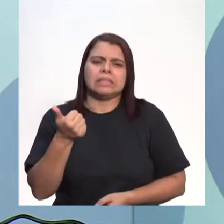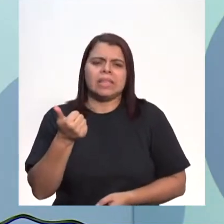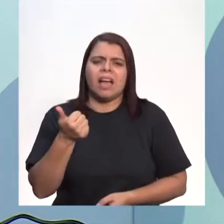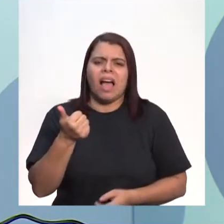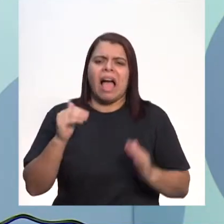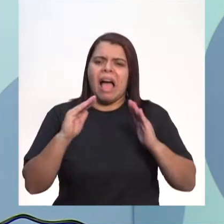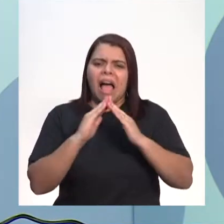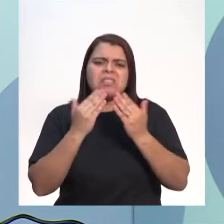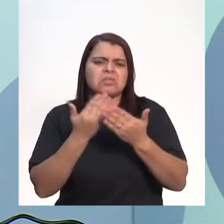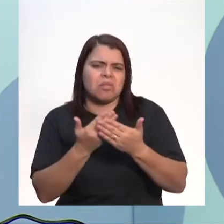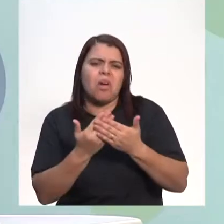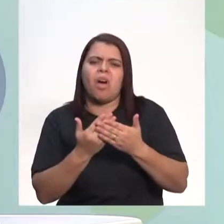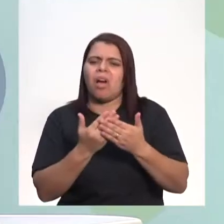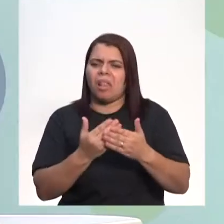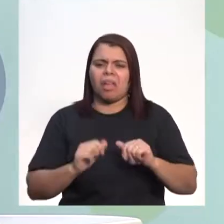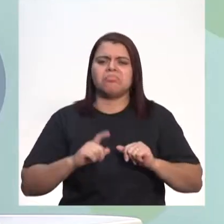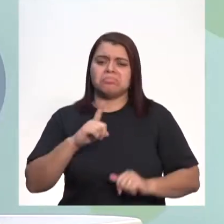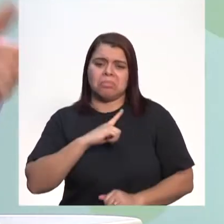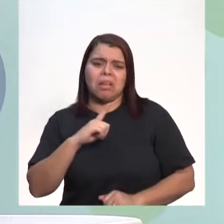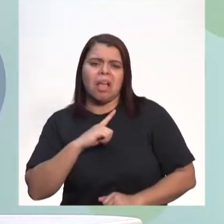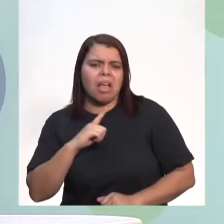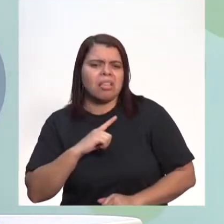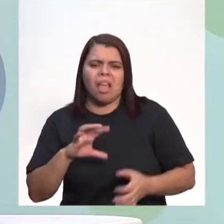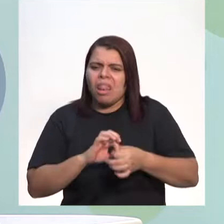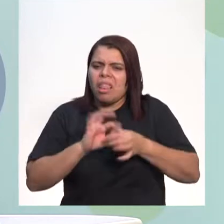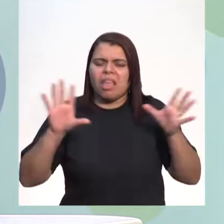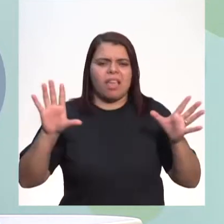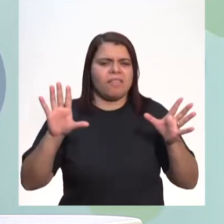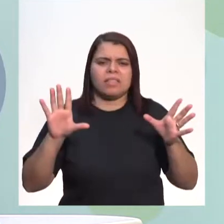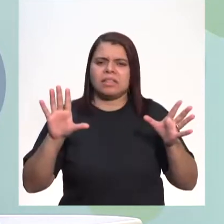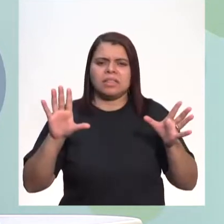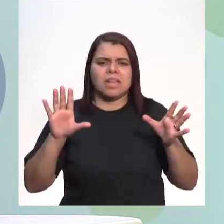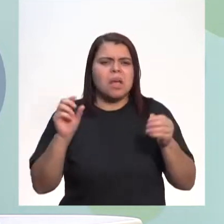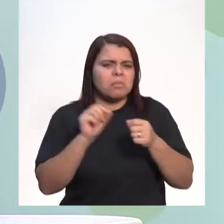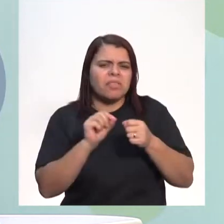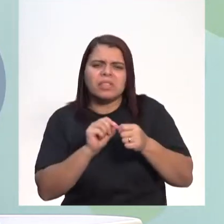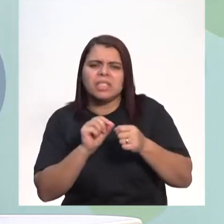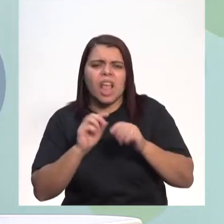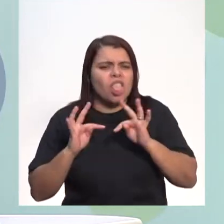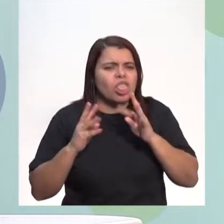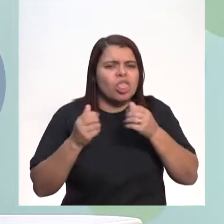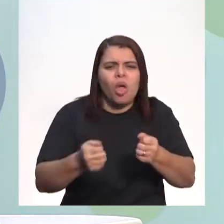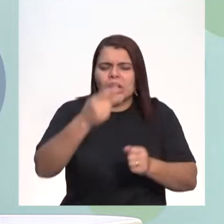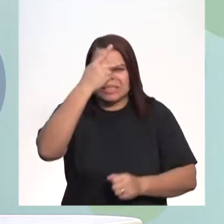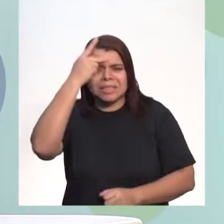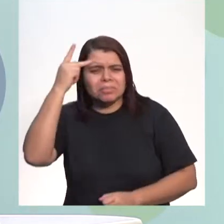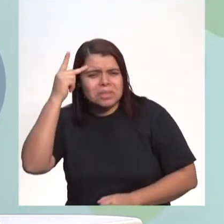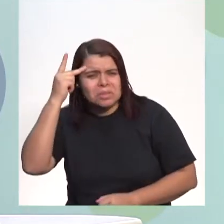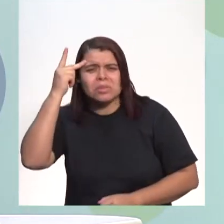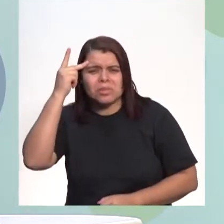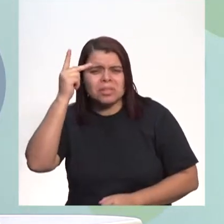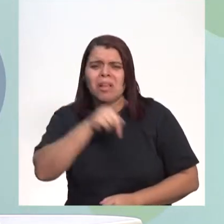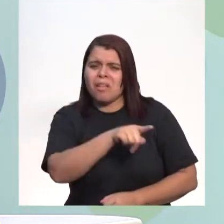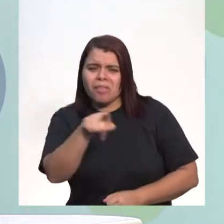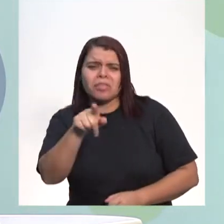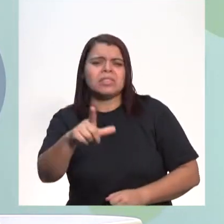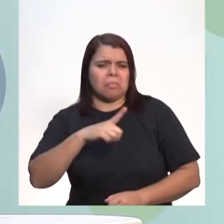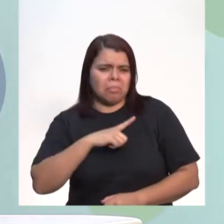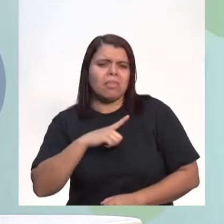também, a Vivi, a Lili, hoje o Isaac, a Gisele, todo mundo comentou isso, né? Vocês têm autonomia também